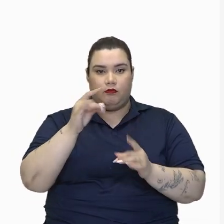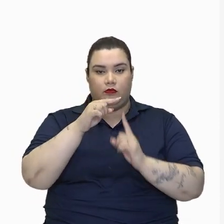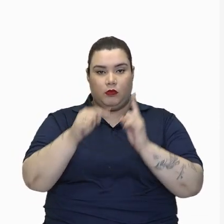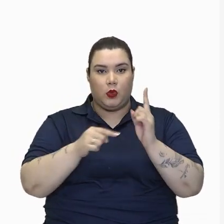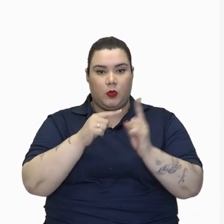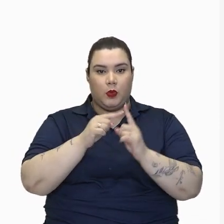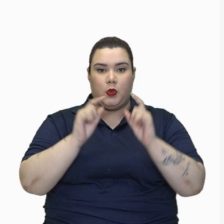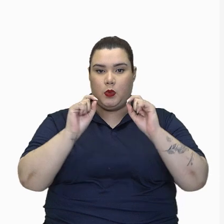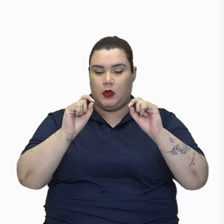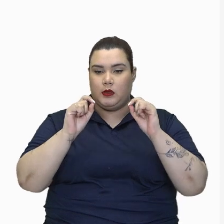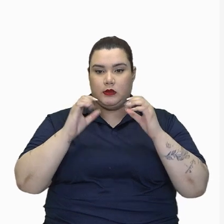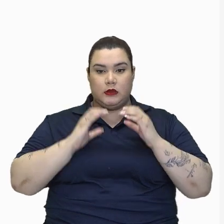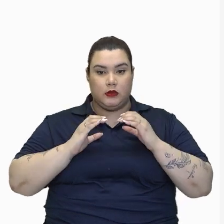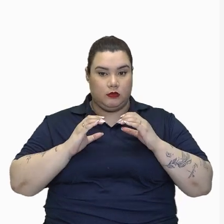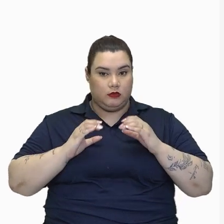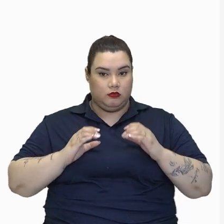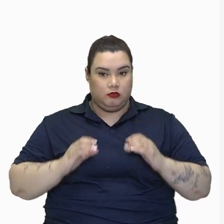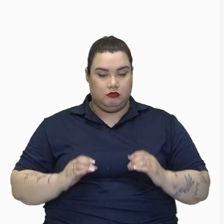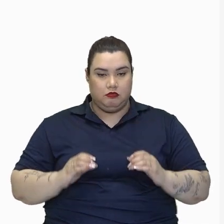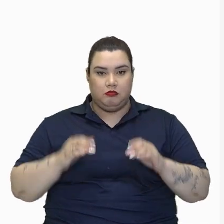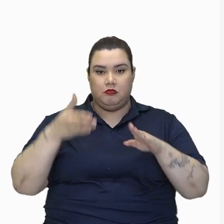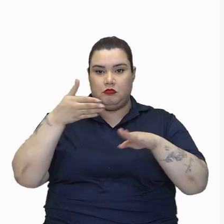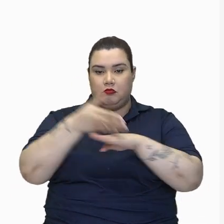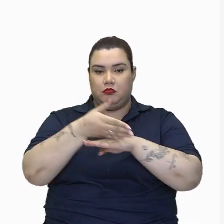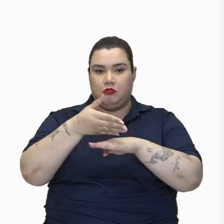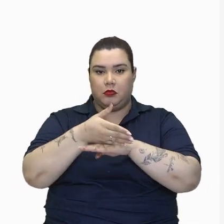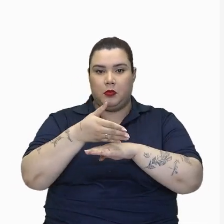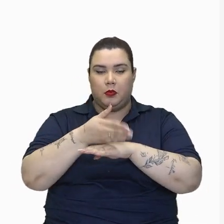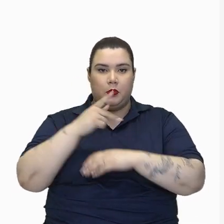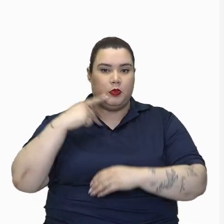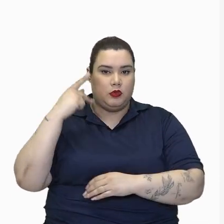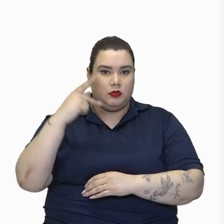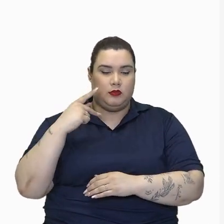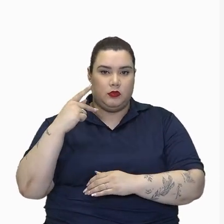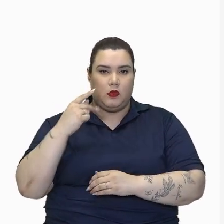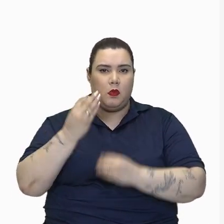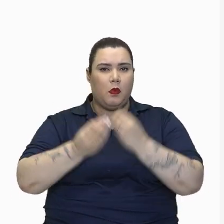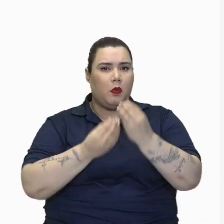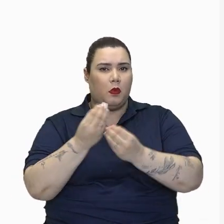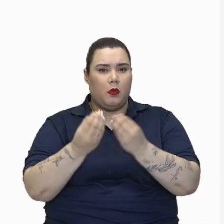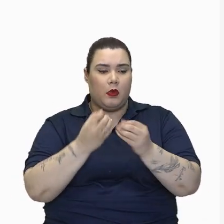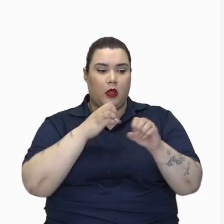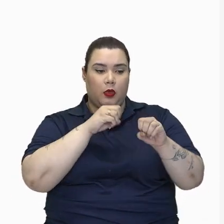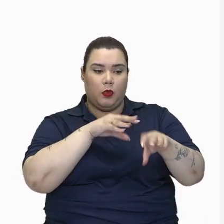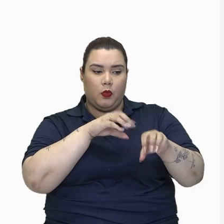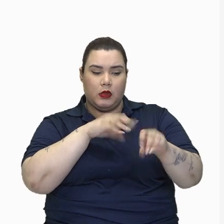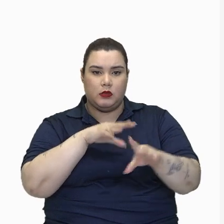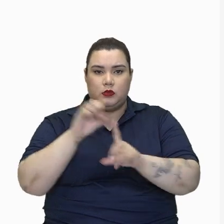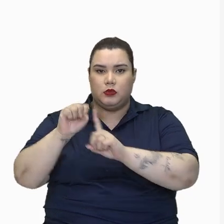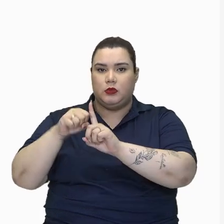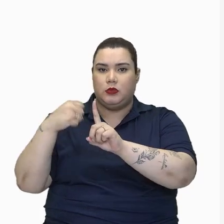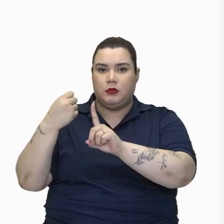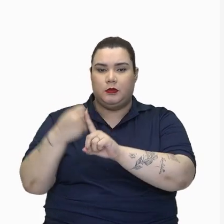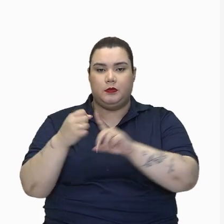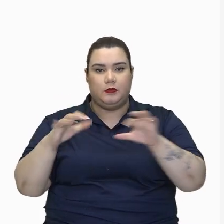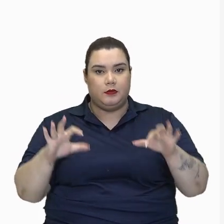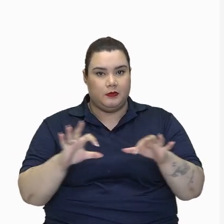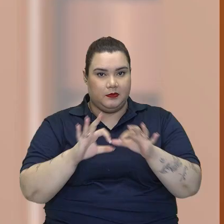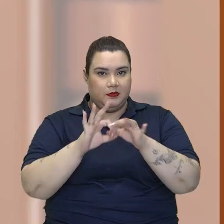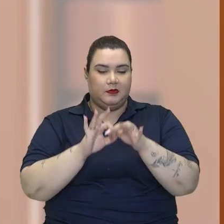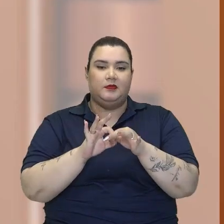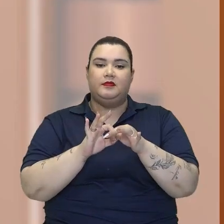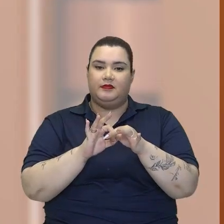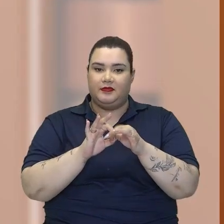objeto é cidadania e participação política, educação e